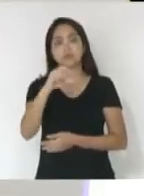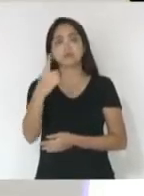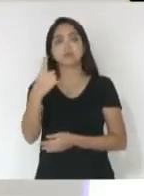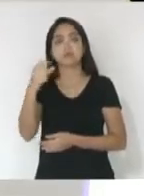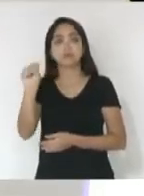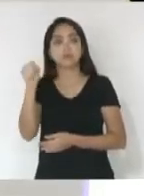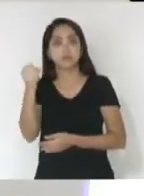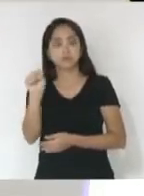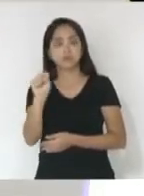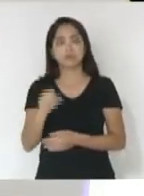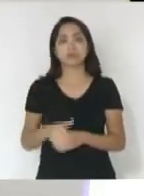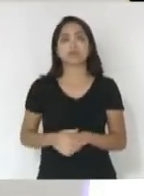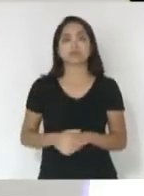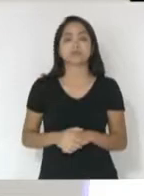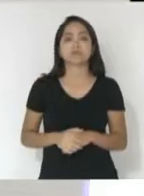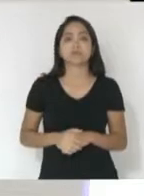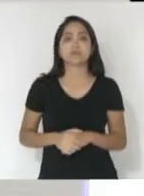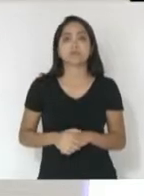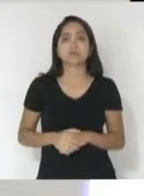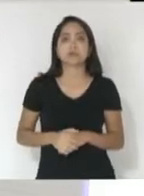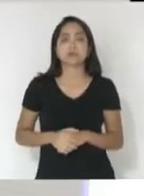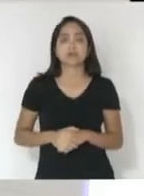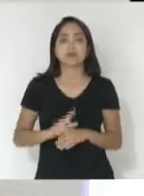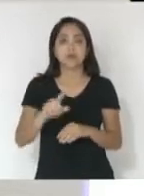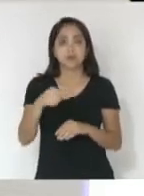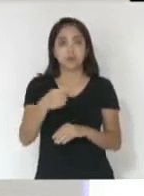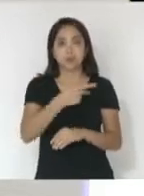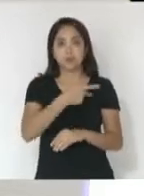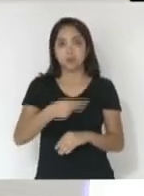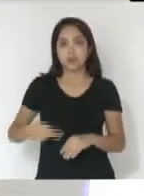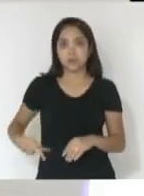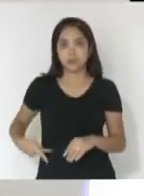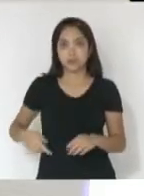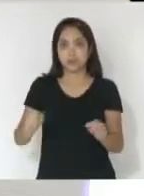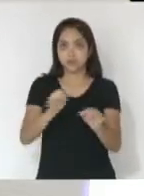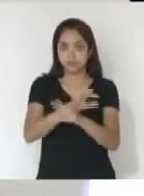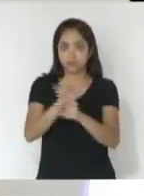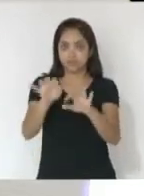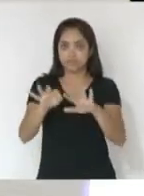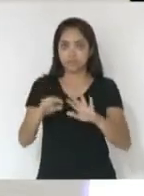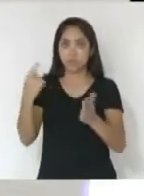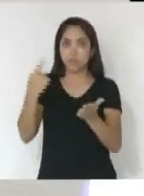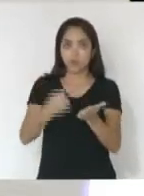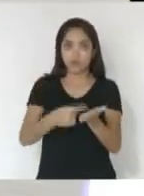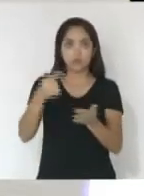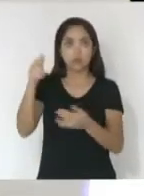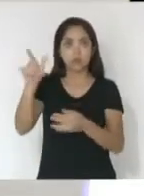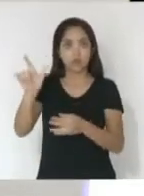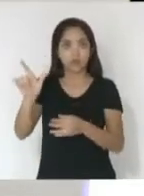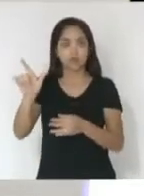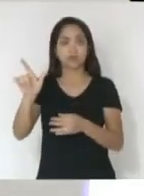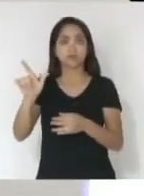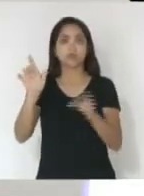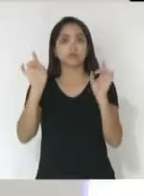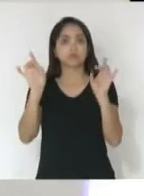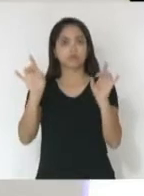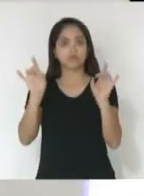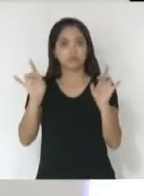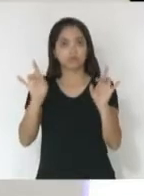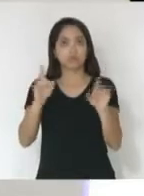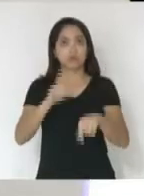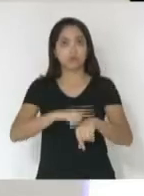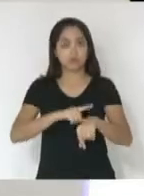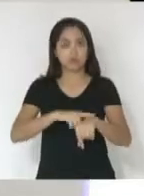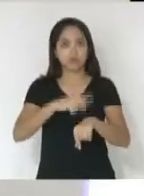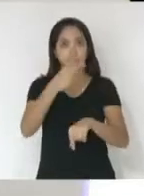219/2018, respectivamente. Na sequência, o senhor presidente encerrou a sessão e convocou outra extraordinária para as